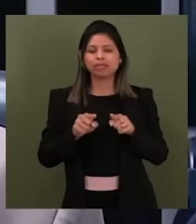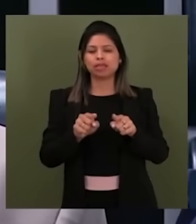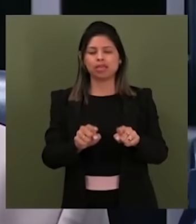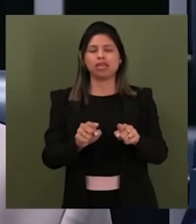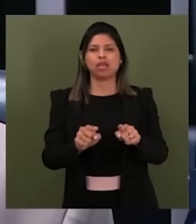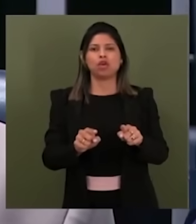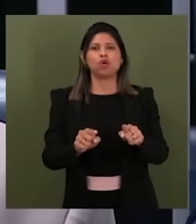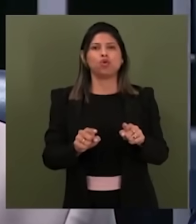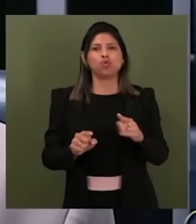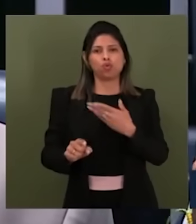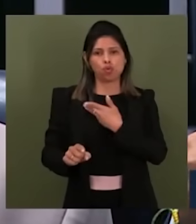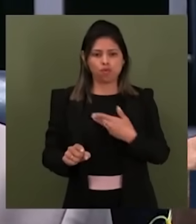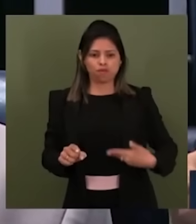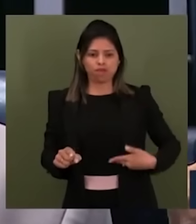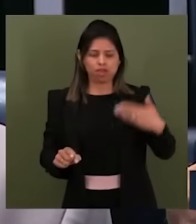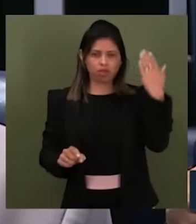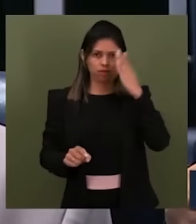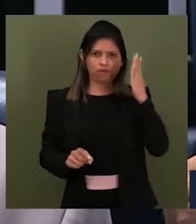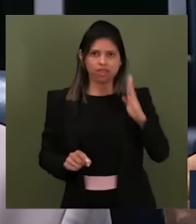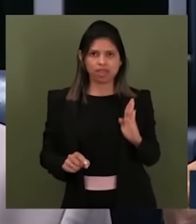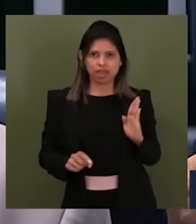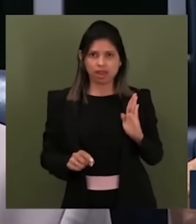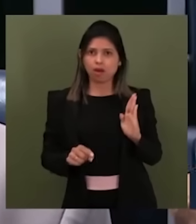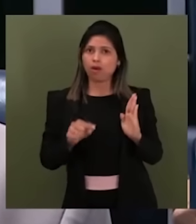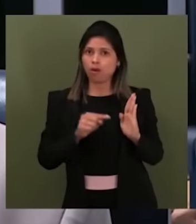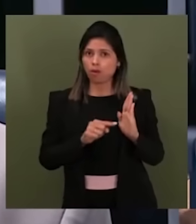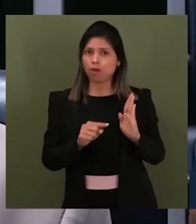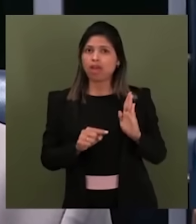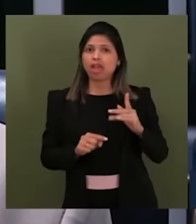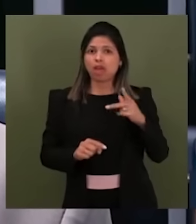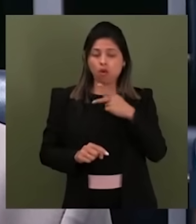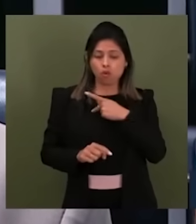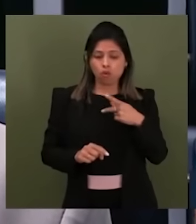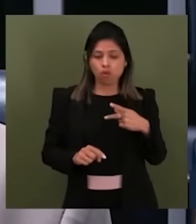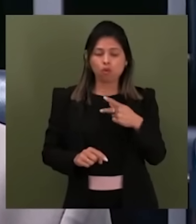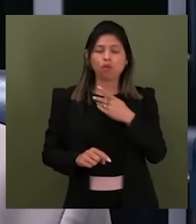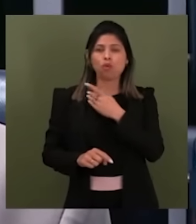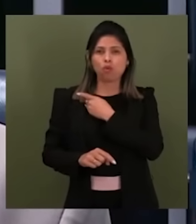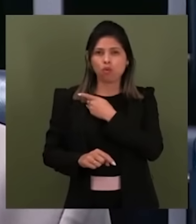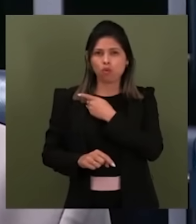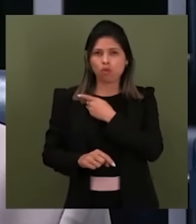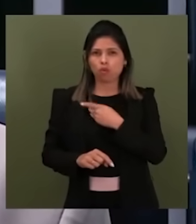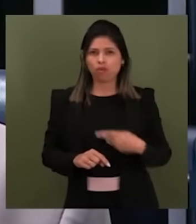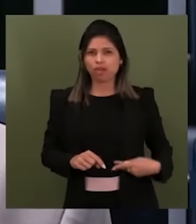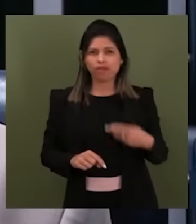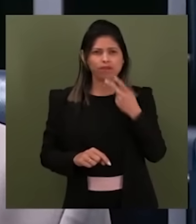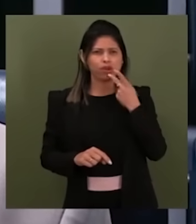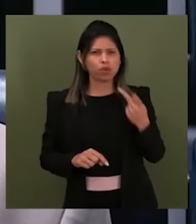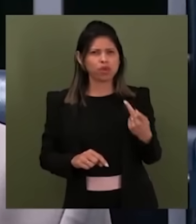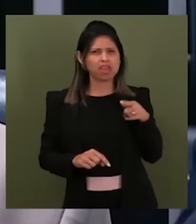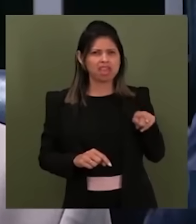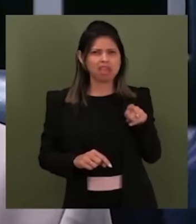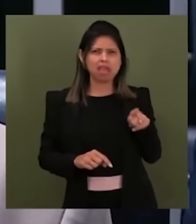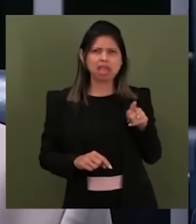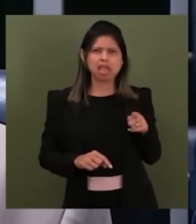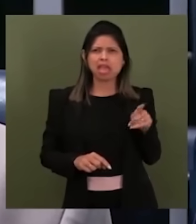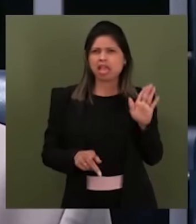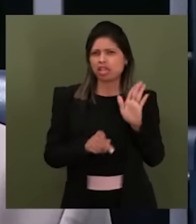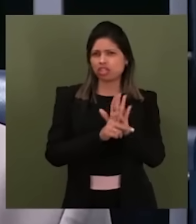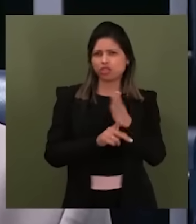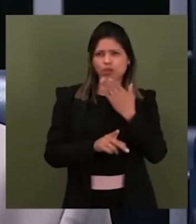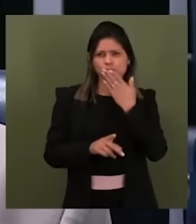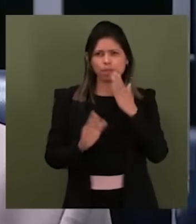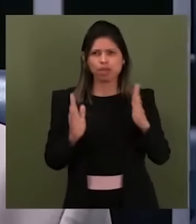E o governo que se dizia que era contra o aborto, lembra que o próprio presidente Lula,